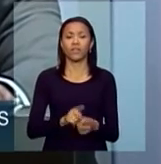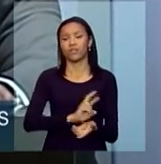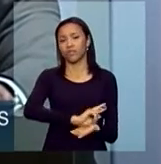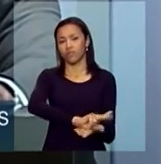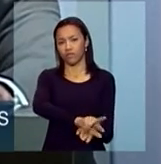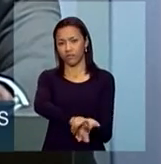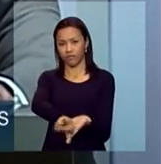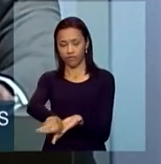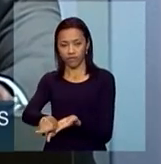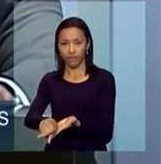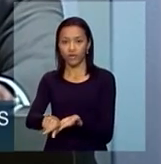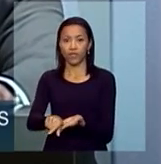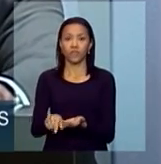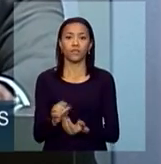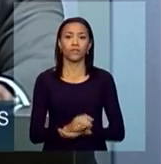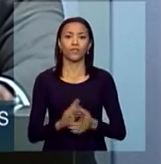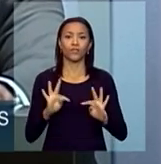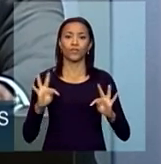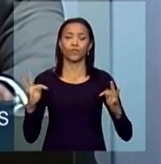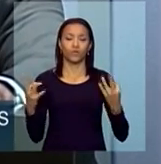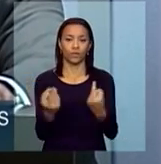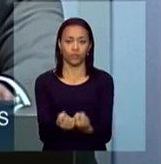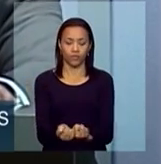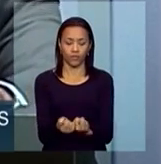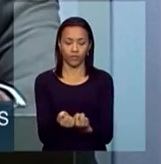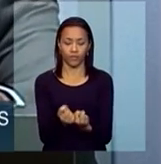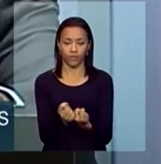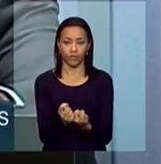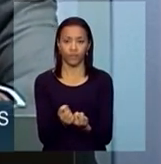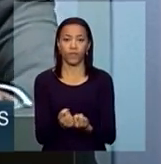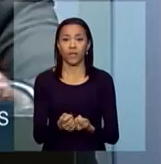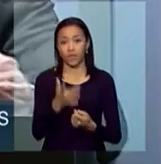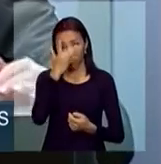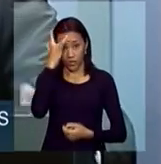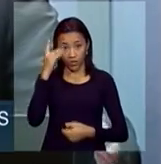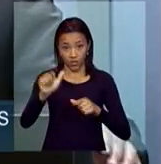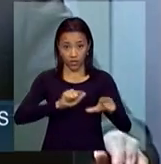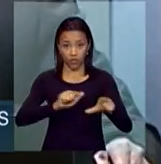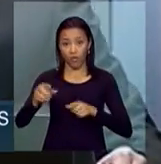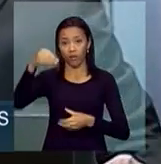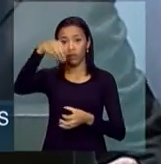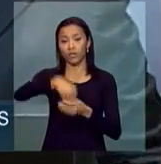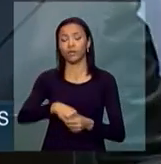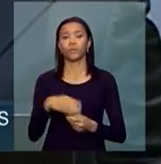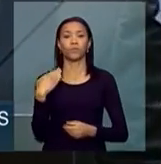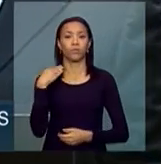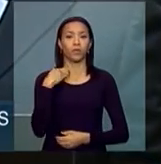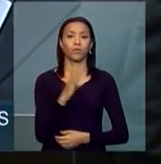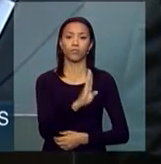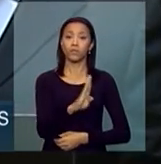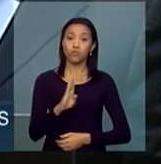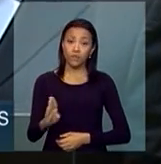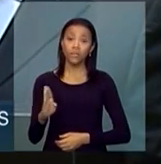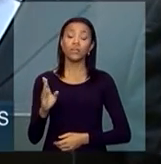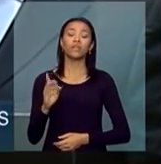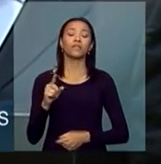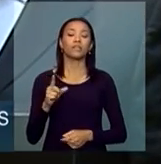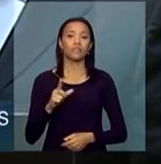executiva, de toda a rede do Banco do Brasil, que mostrou por muitas